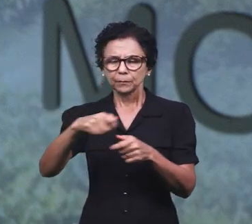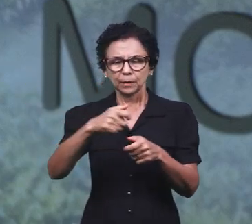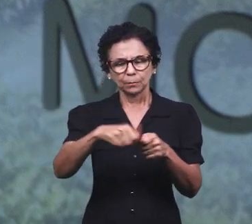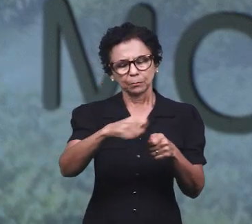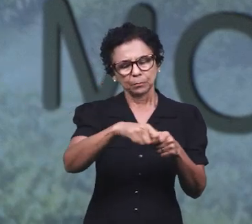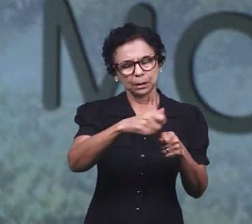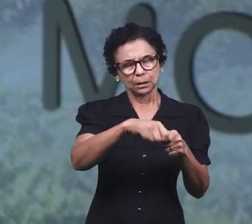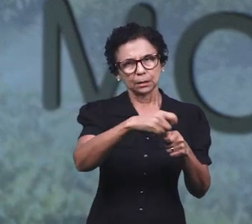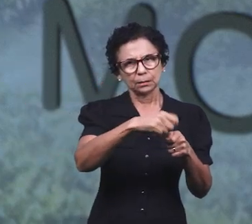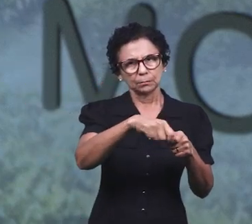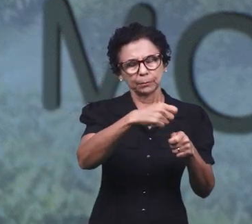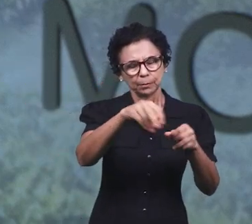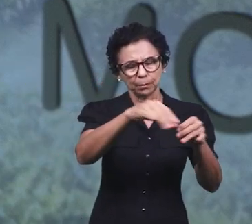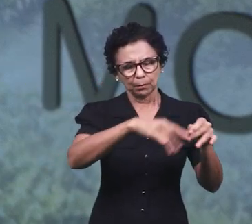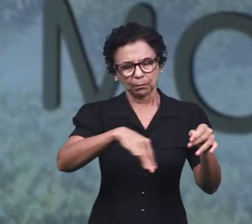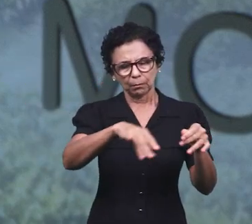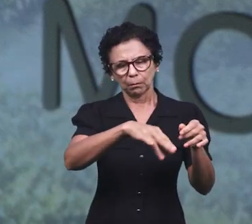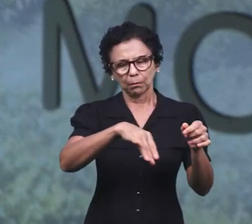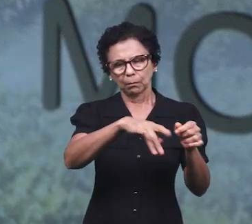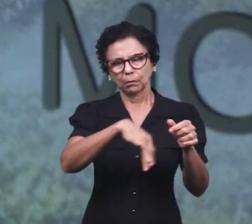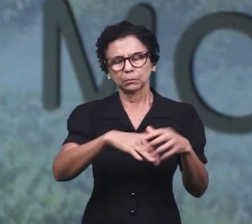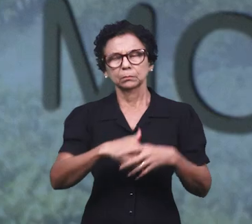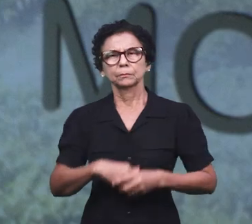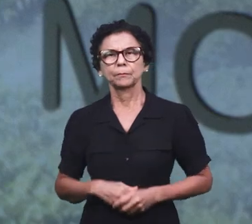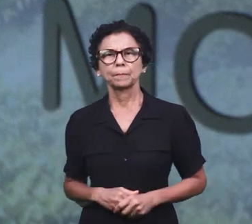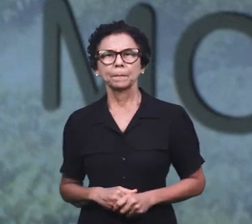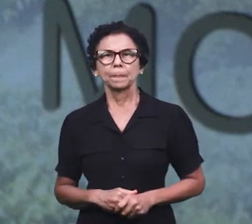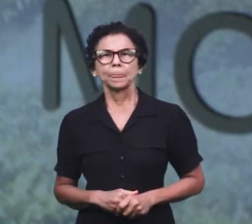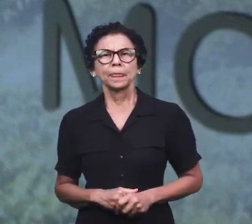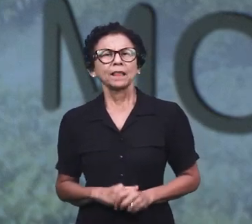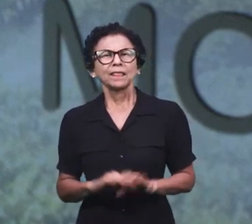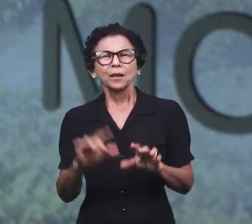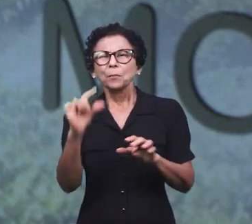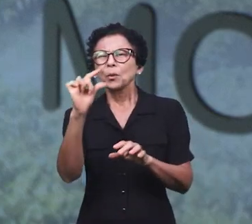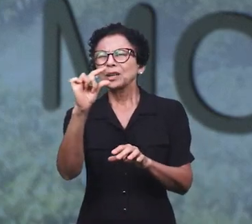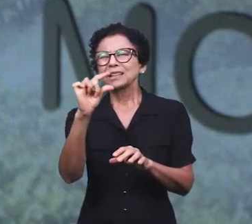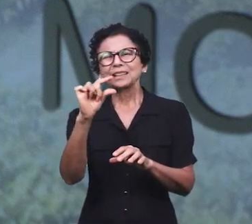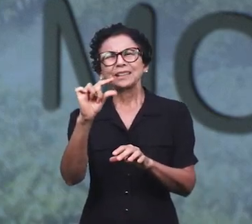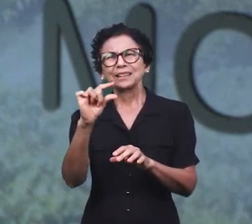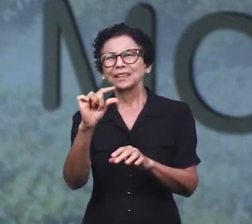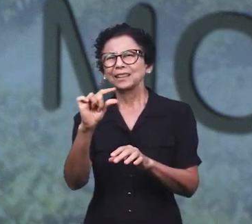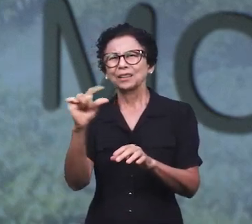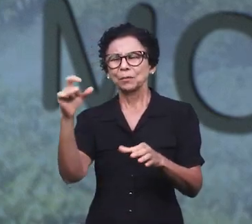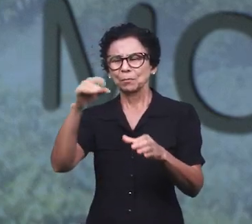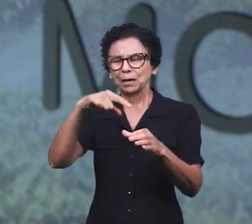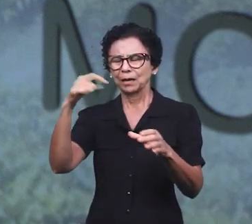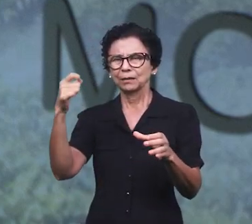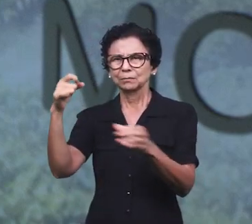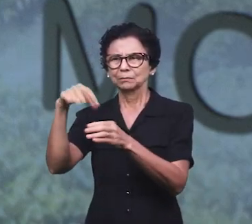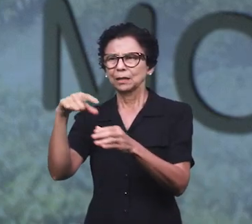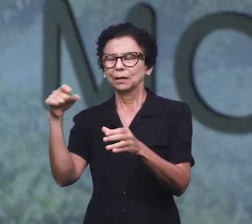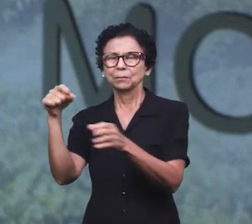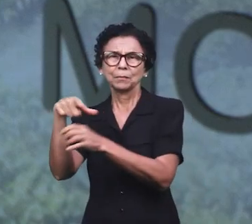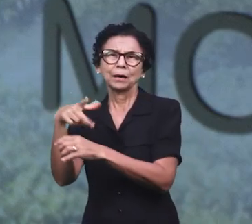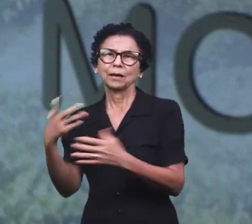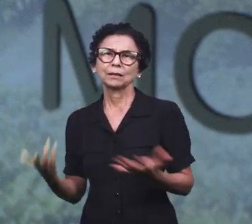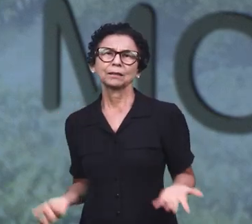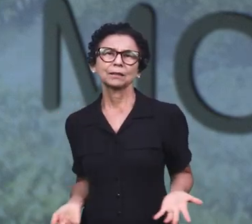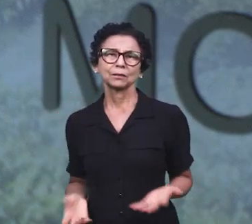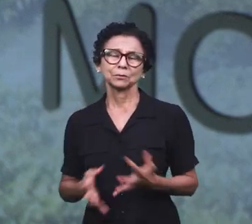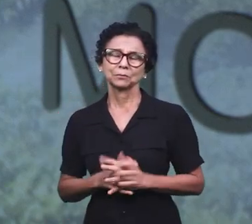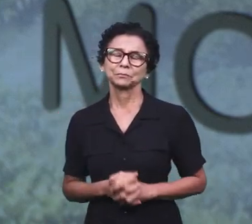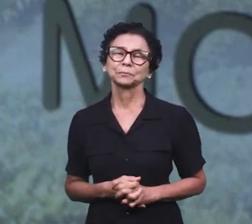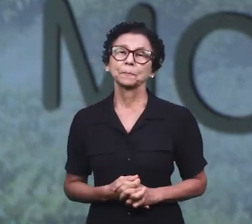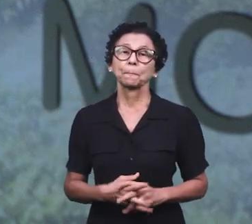cebolinha, uma salsa. Não adianta você querer plantar ali 5 pés de couve, 2 alface, e muitas vezes você nem consumir aquilo todo dia. Então